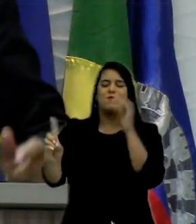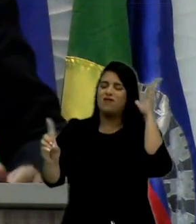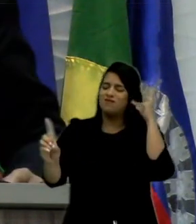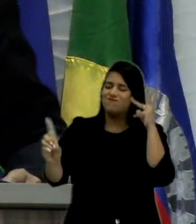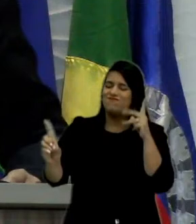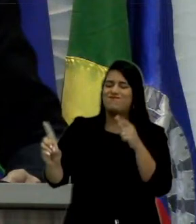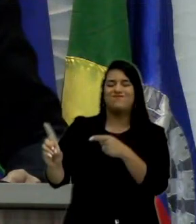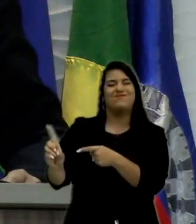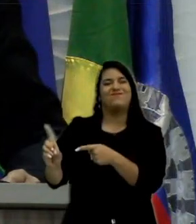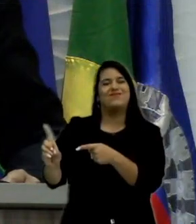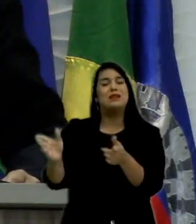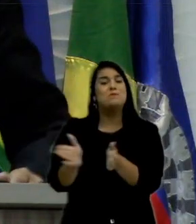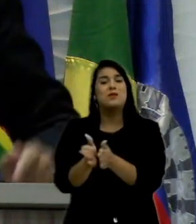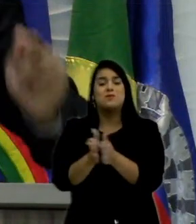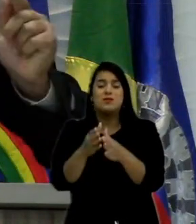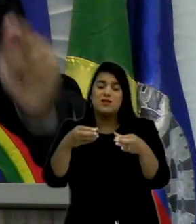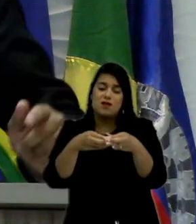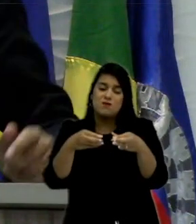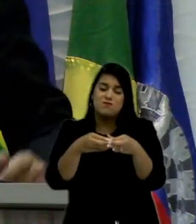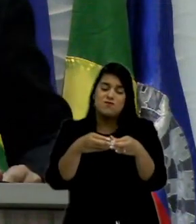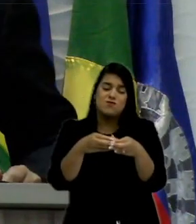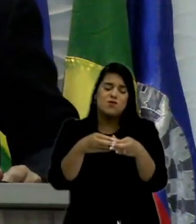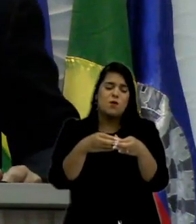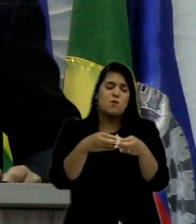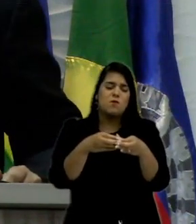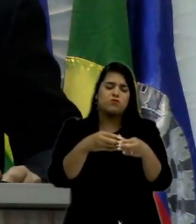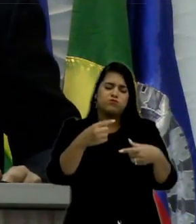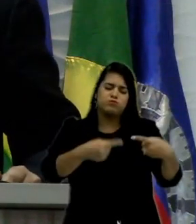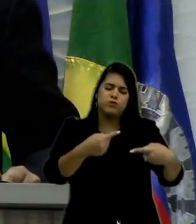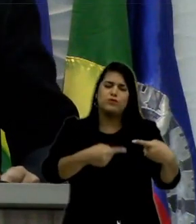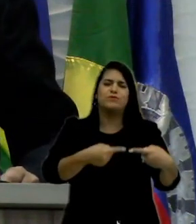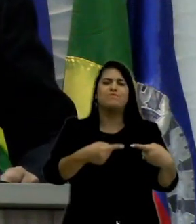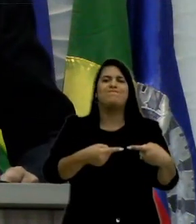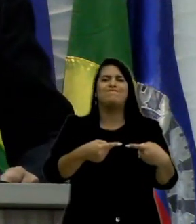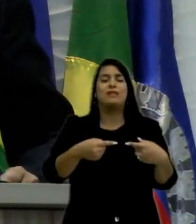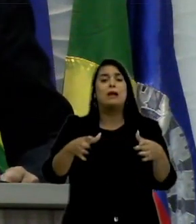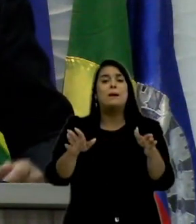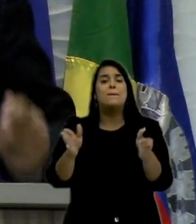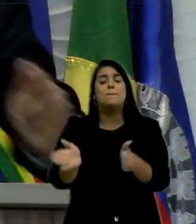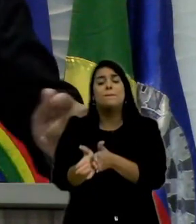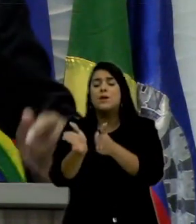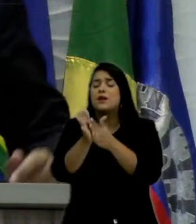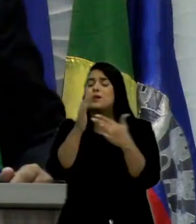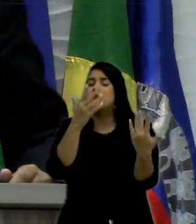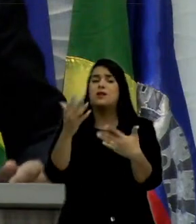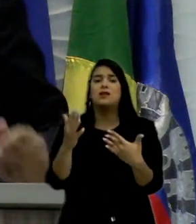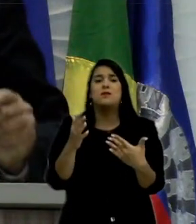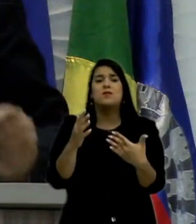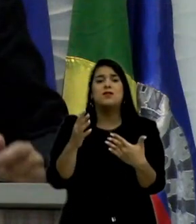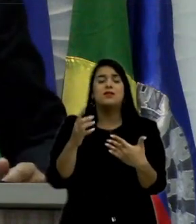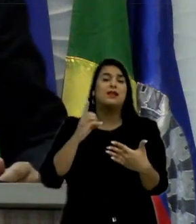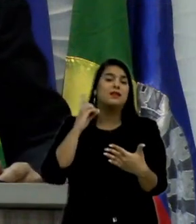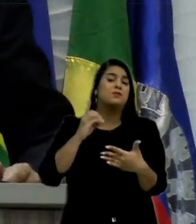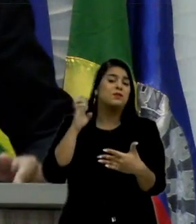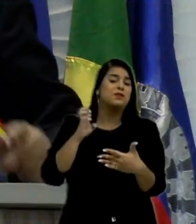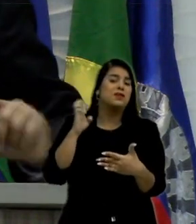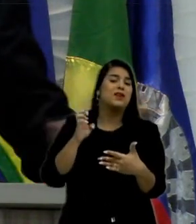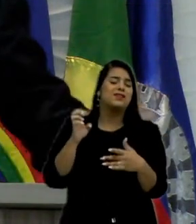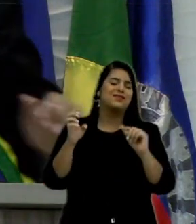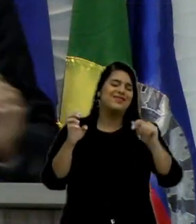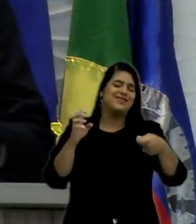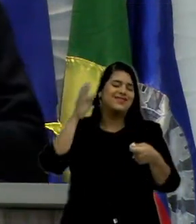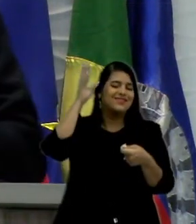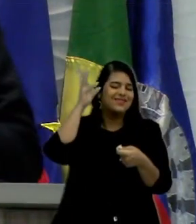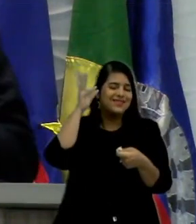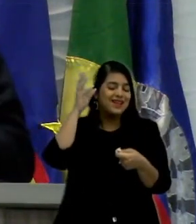parabéns à deputada Débora Almeida e vamos trabalhar sempre, ainda mais, por São Bento do Una. E